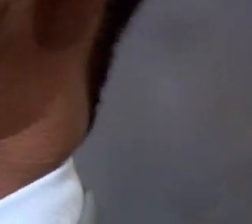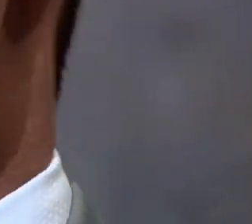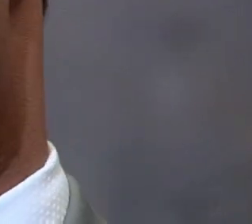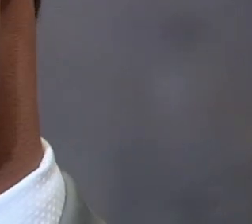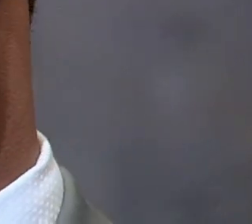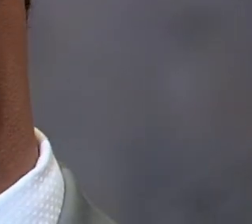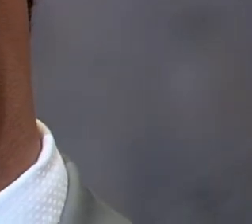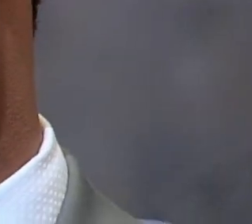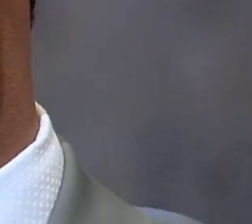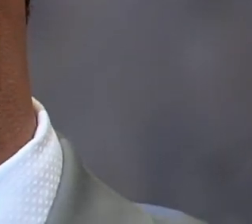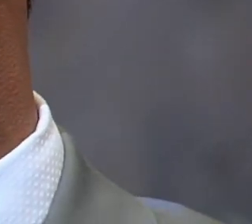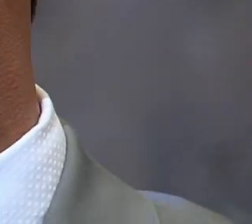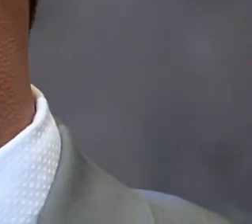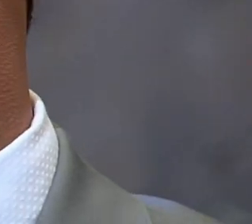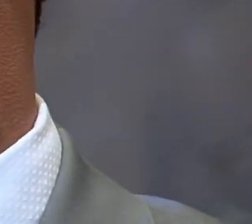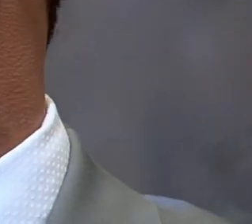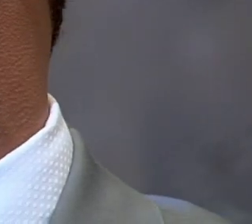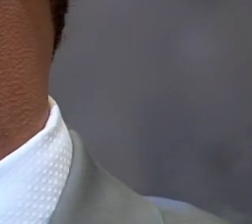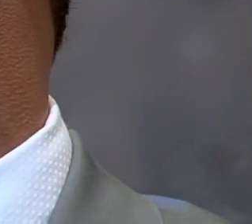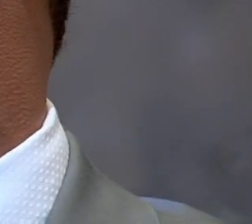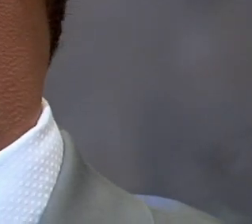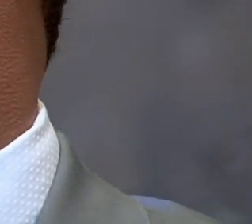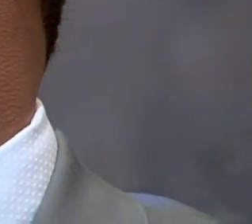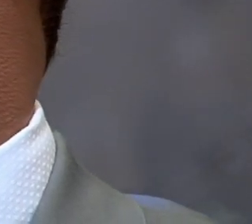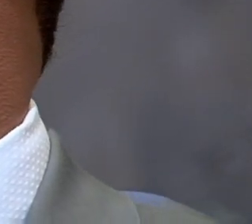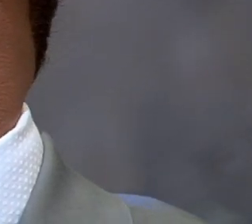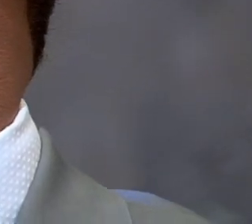glow that lights a